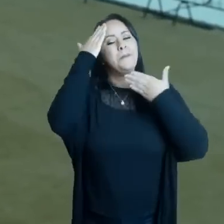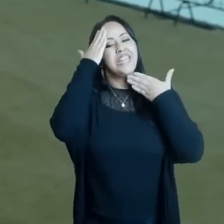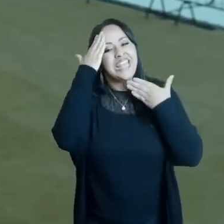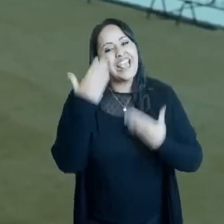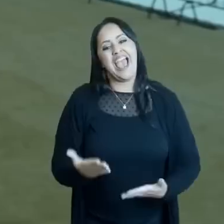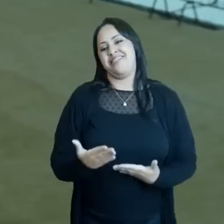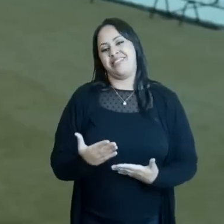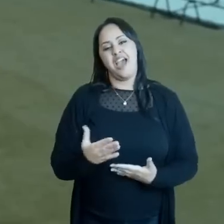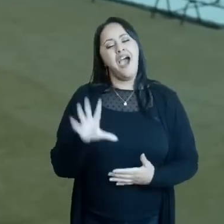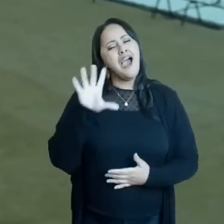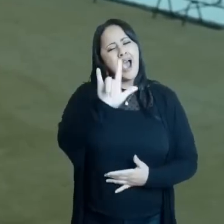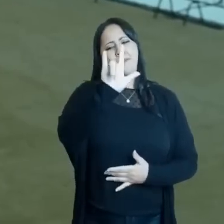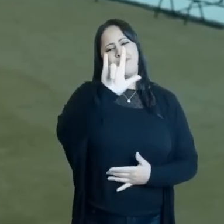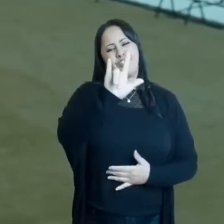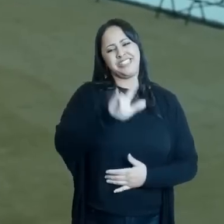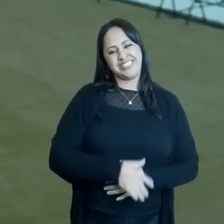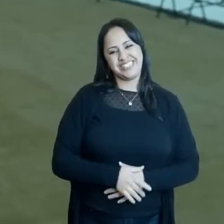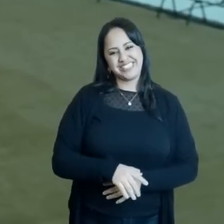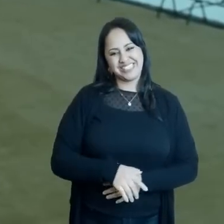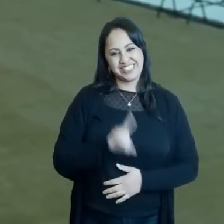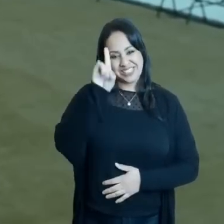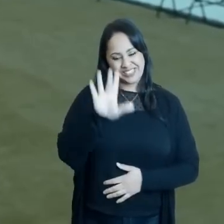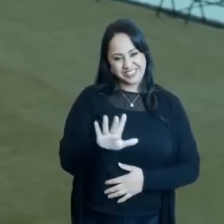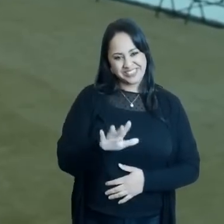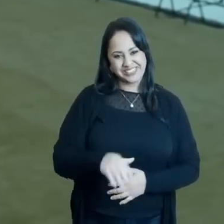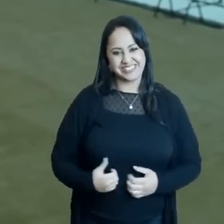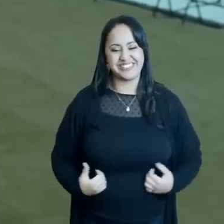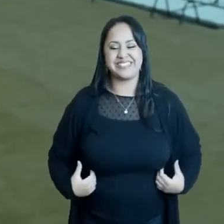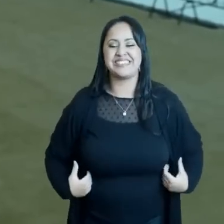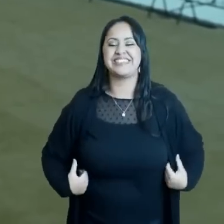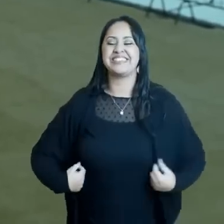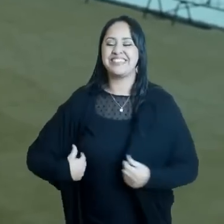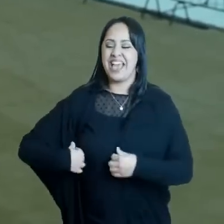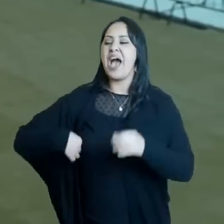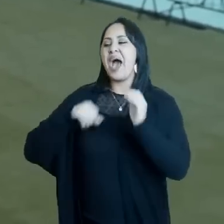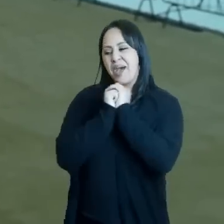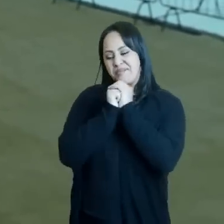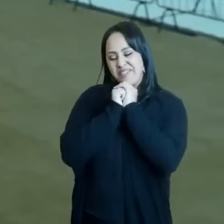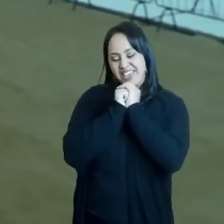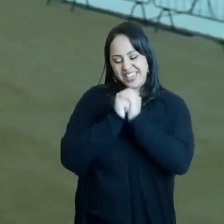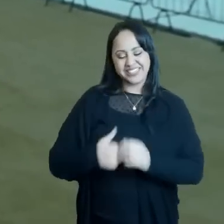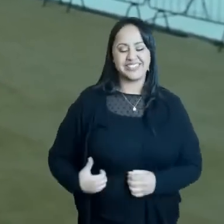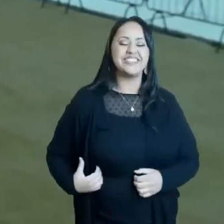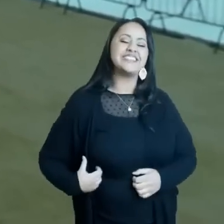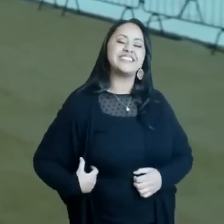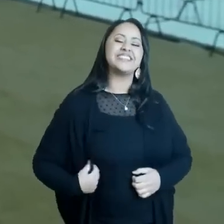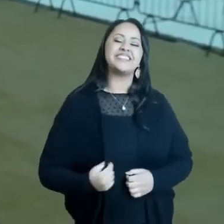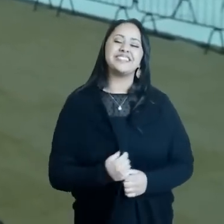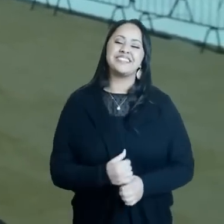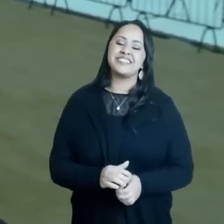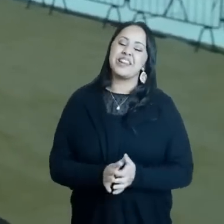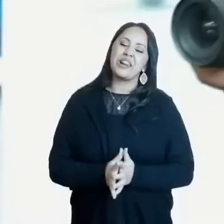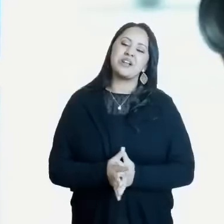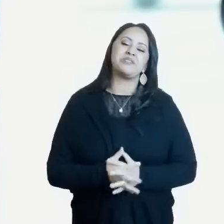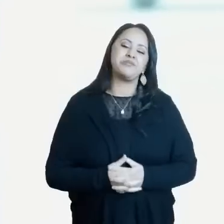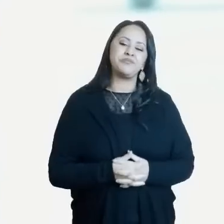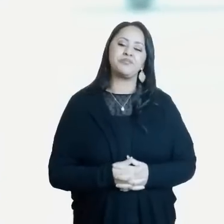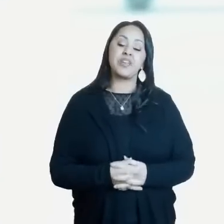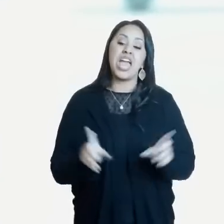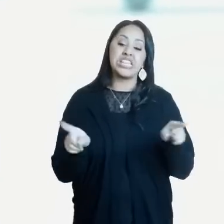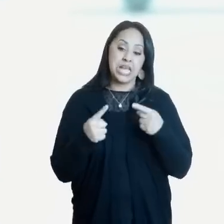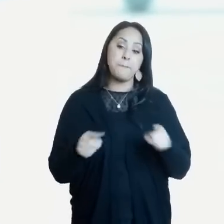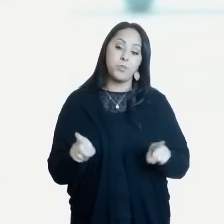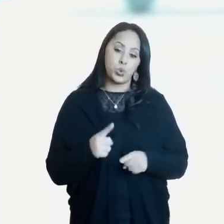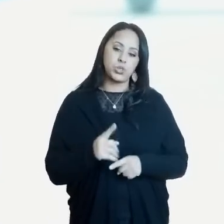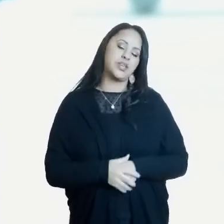pela vida de vocês, amo vocês, Deus abençoe a vida de vocês, tá? E fiquem com Deus. Gente, essa